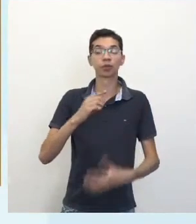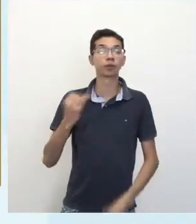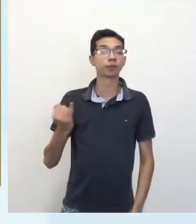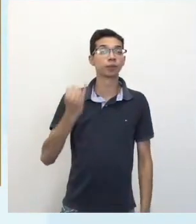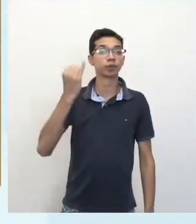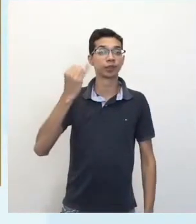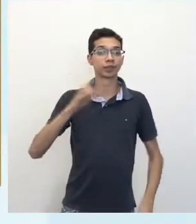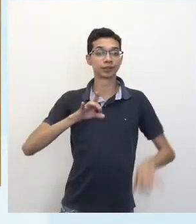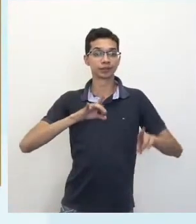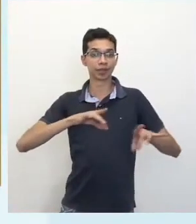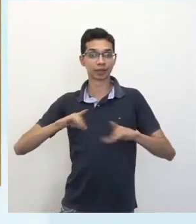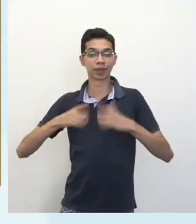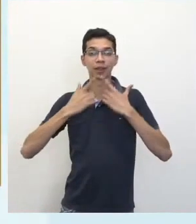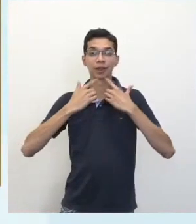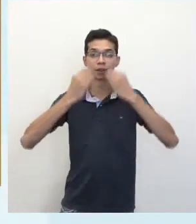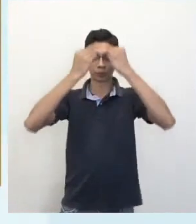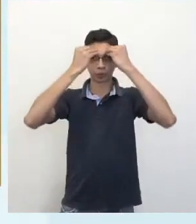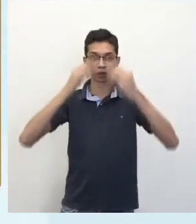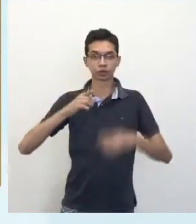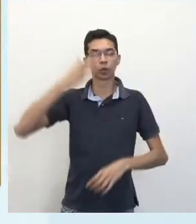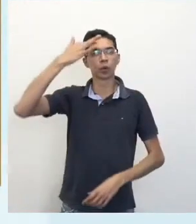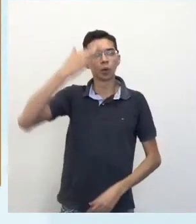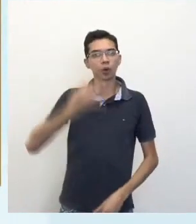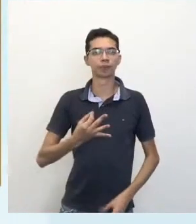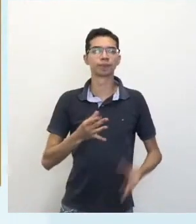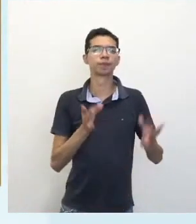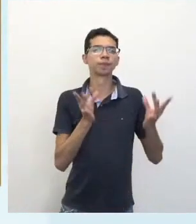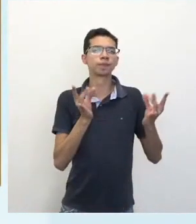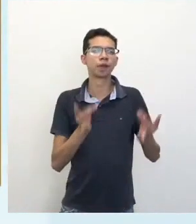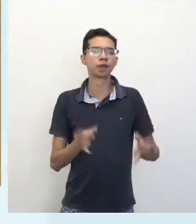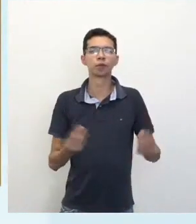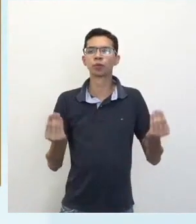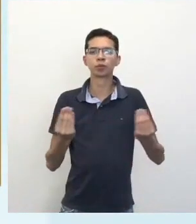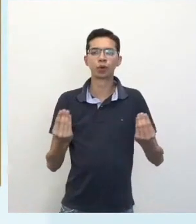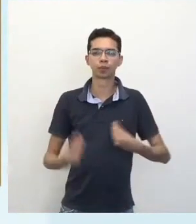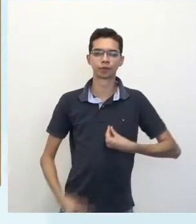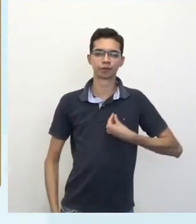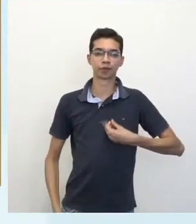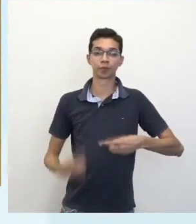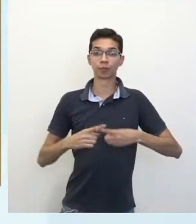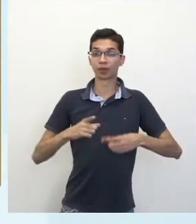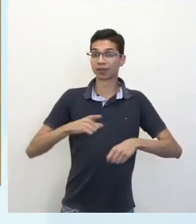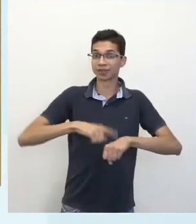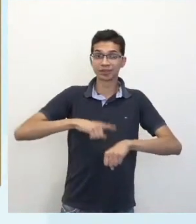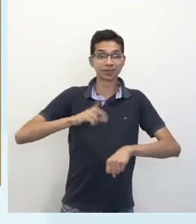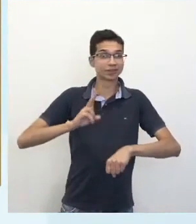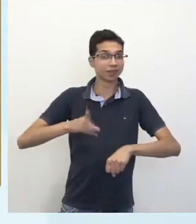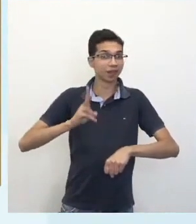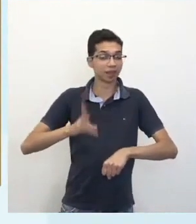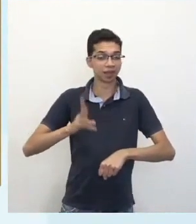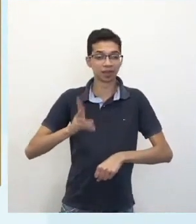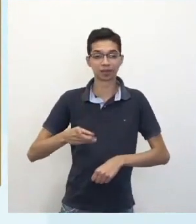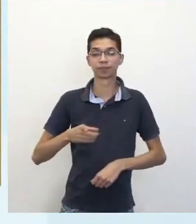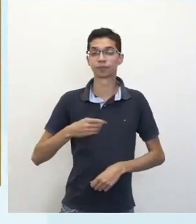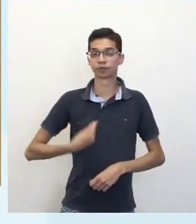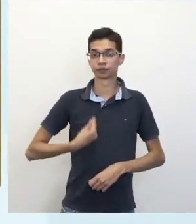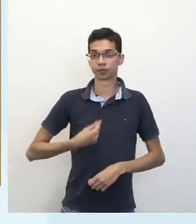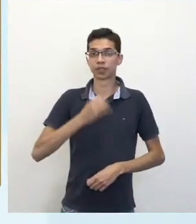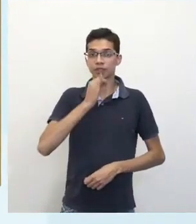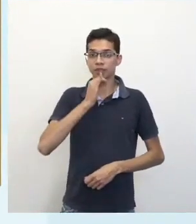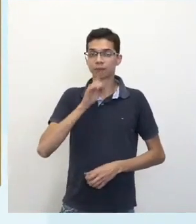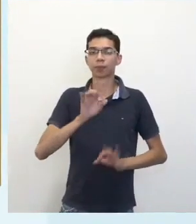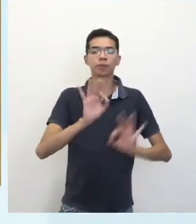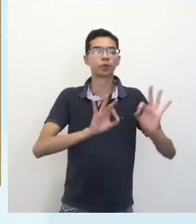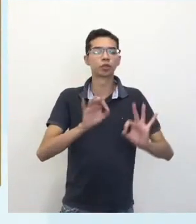terminologia técnica, essa linguagem. Entenda como é que ela funciona, porque você vai estar o tempo inteiro utilizando ela. Senão, quando você escrever o seu